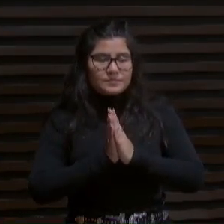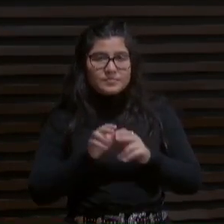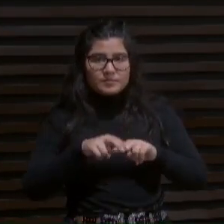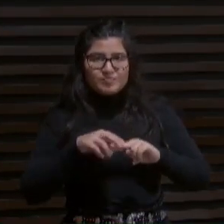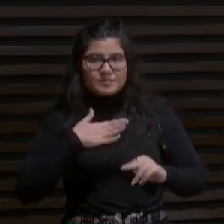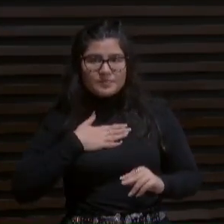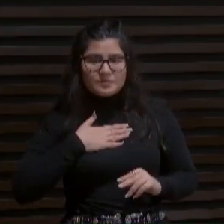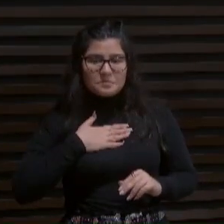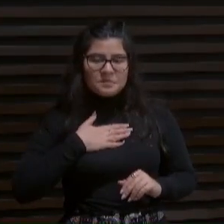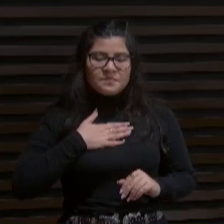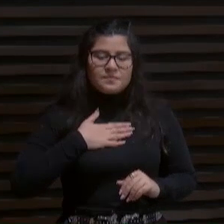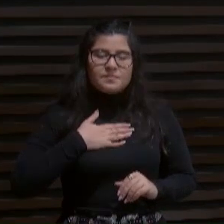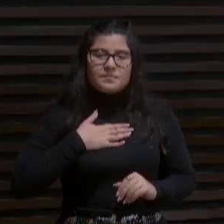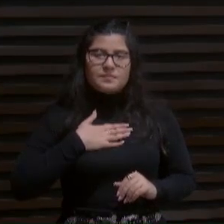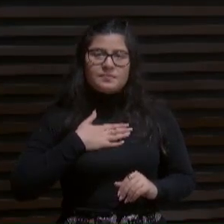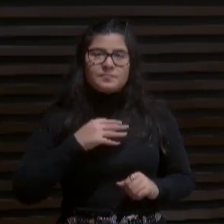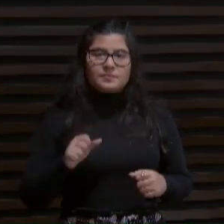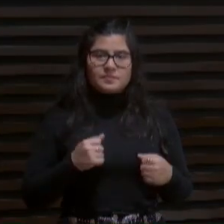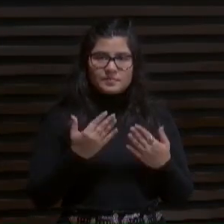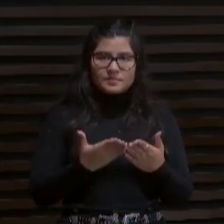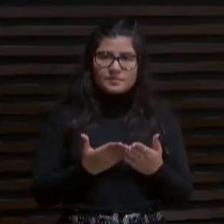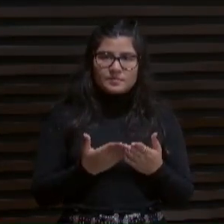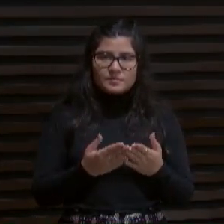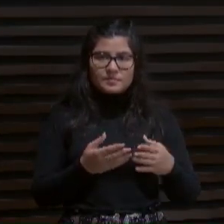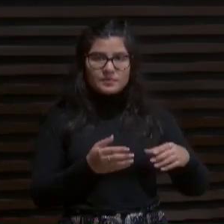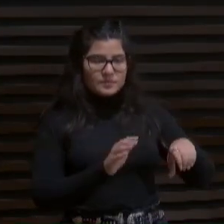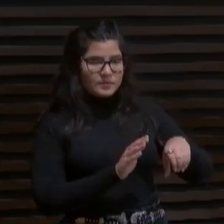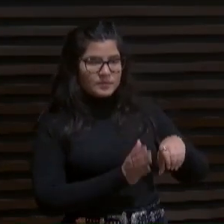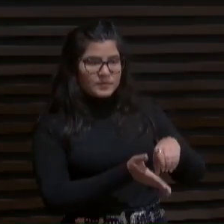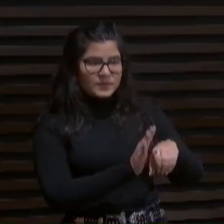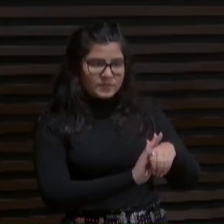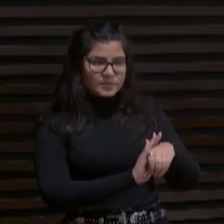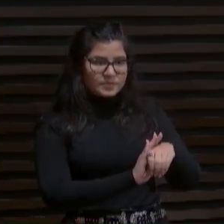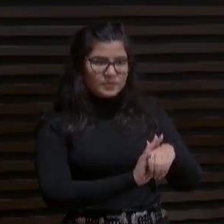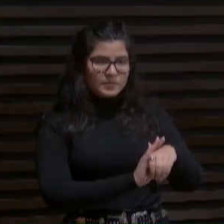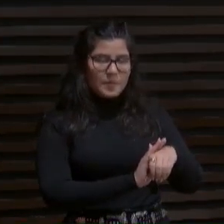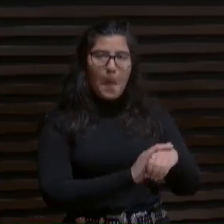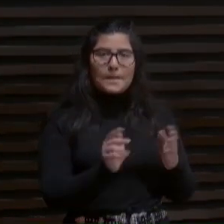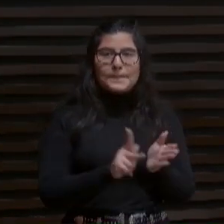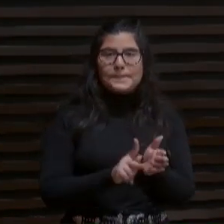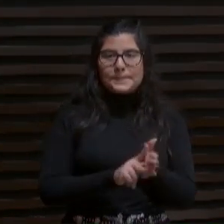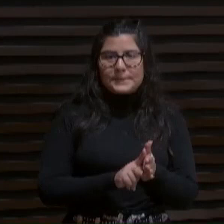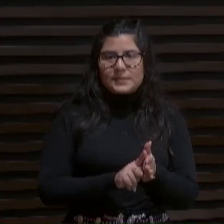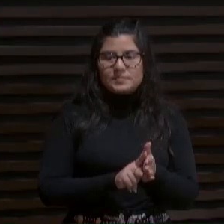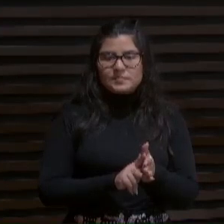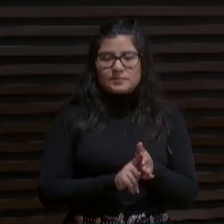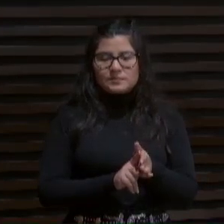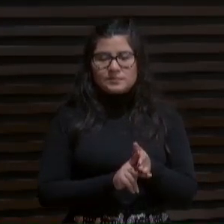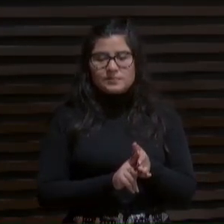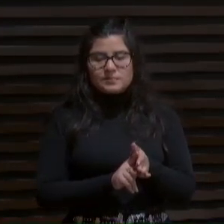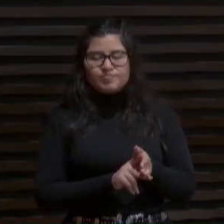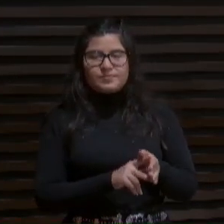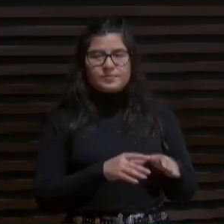de Zoar, para que ele me ceda a caverna de Macpela, que pertence a ele e que fica no extremo do seu